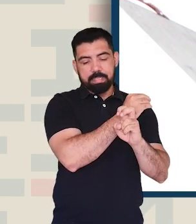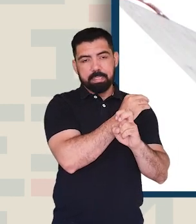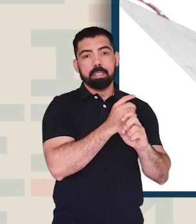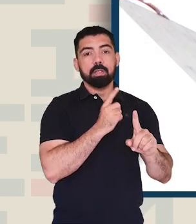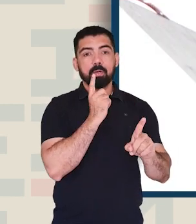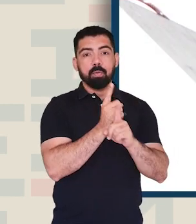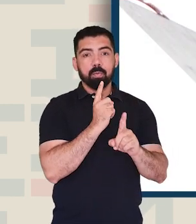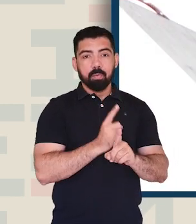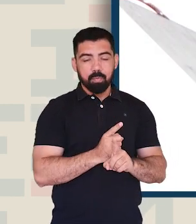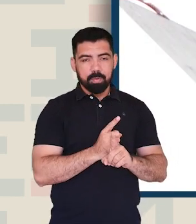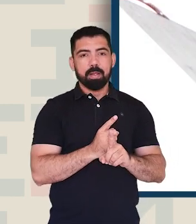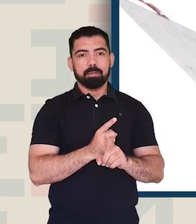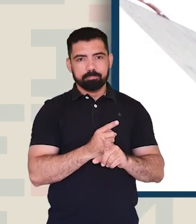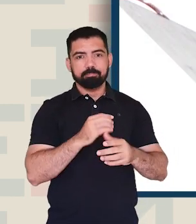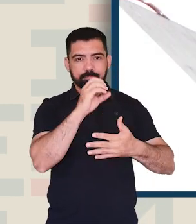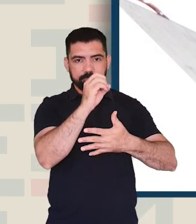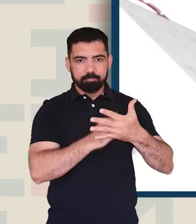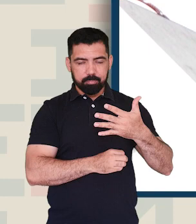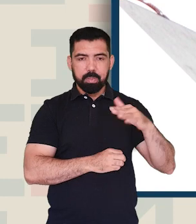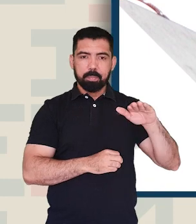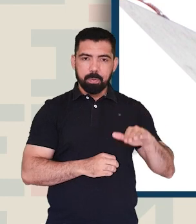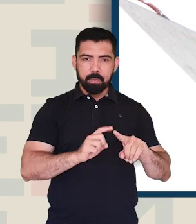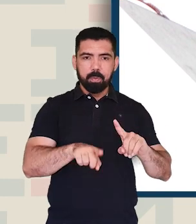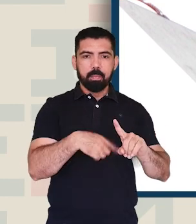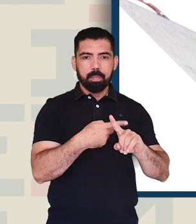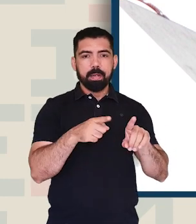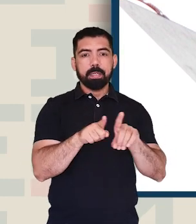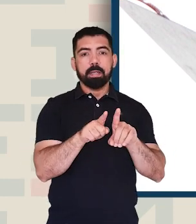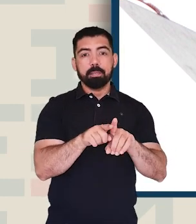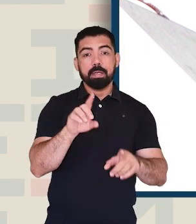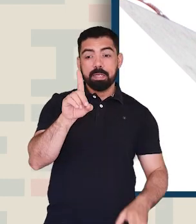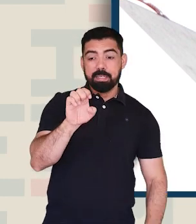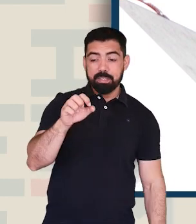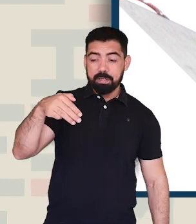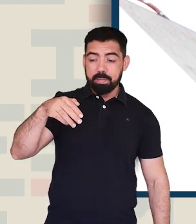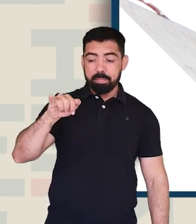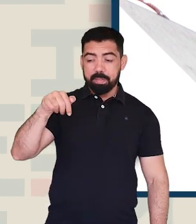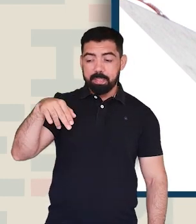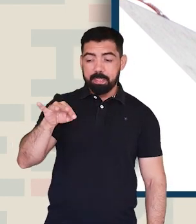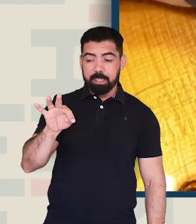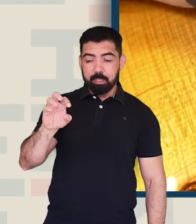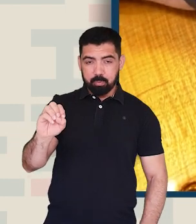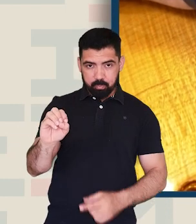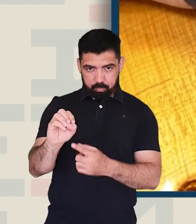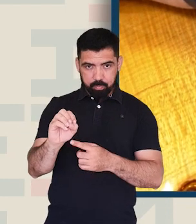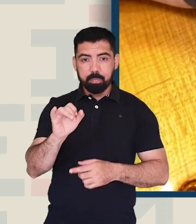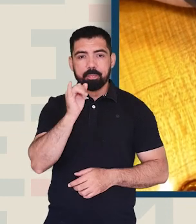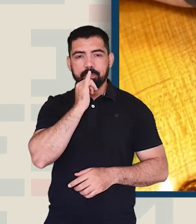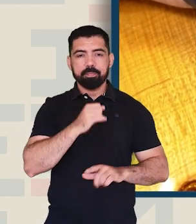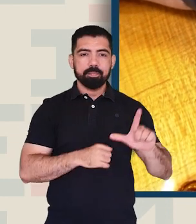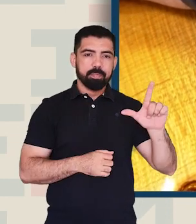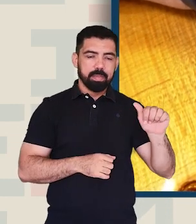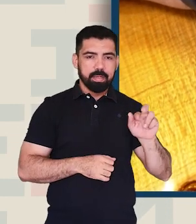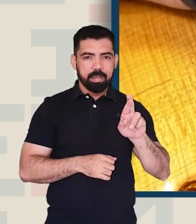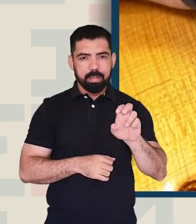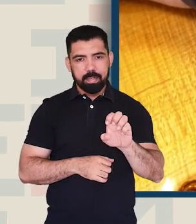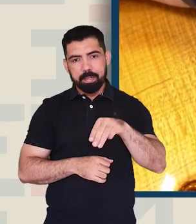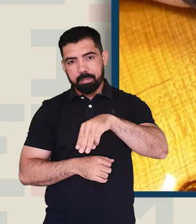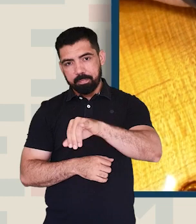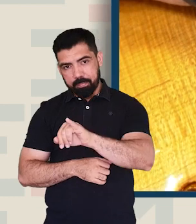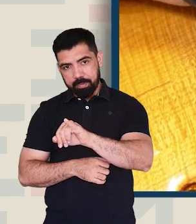e o semidiminuto. Quer ver? Se liga aqui. Ó, vou fazer Lá, Ré,